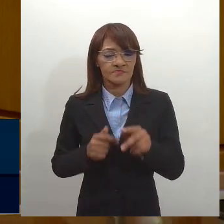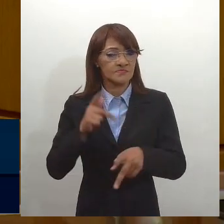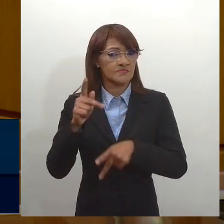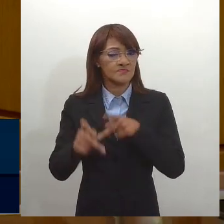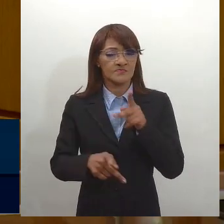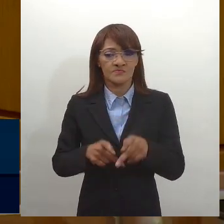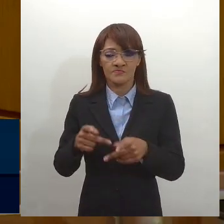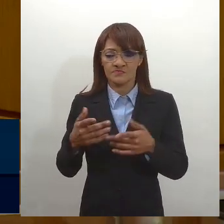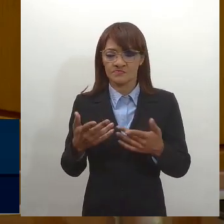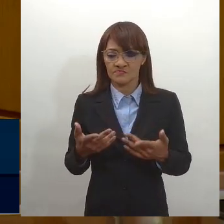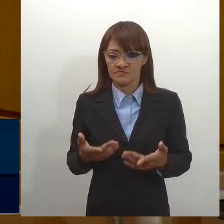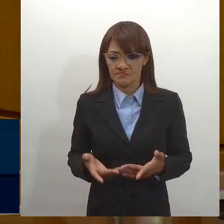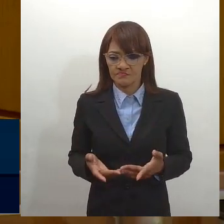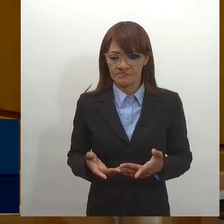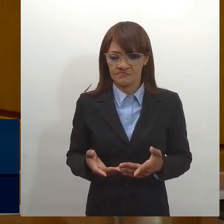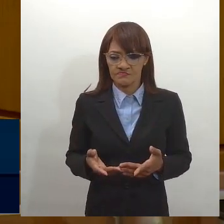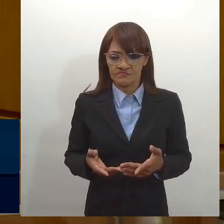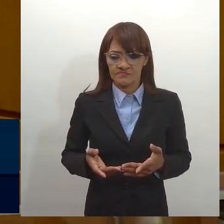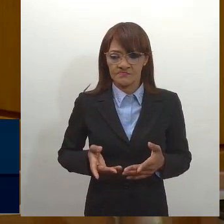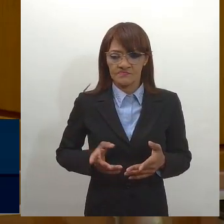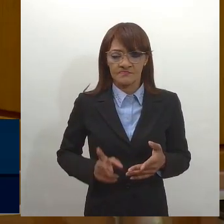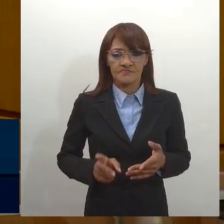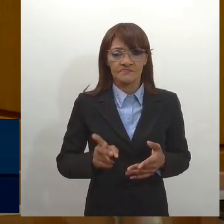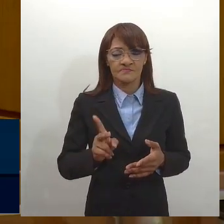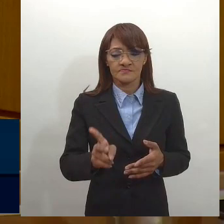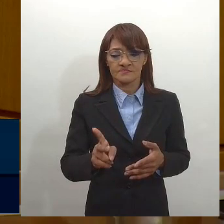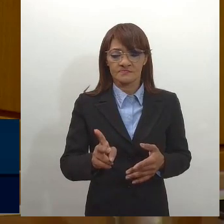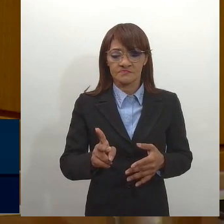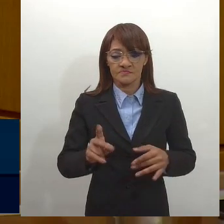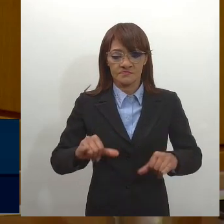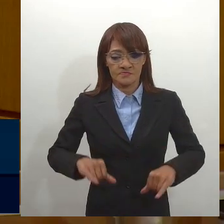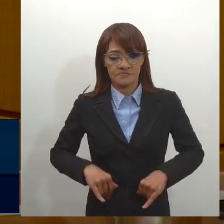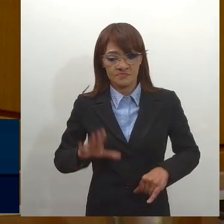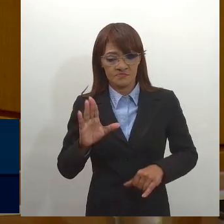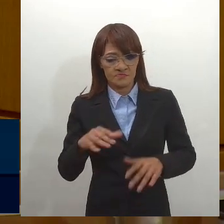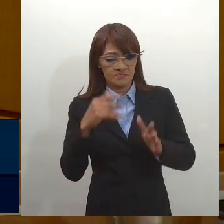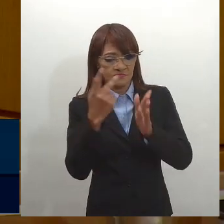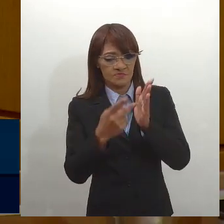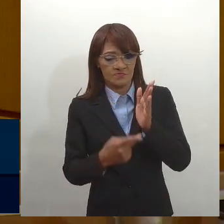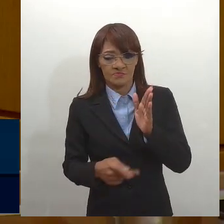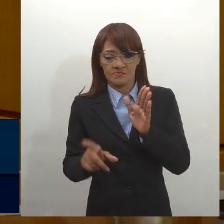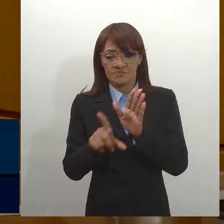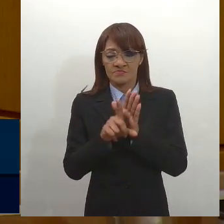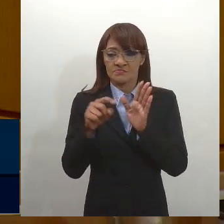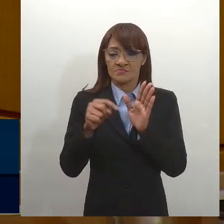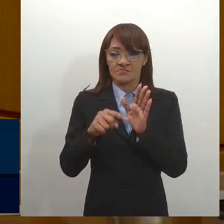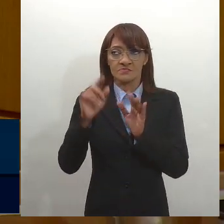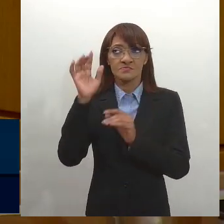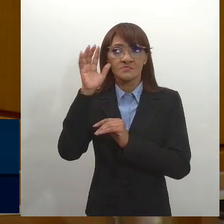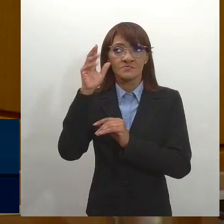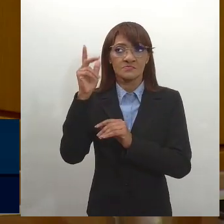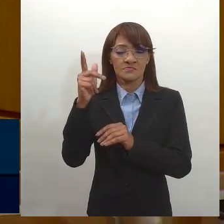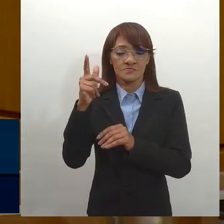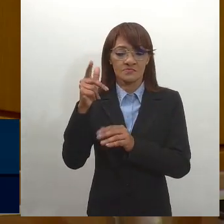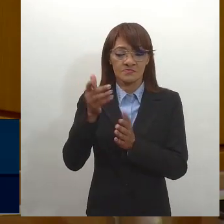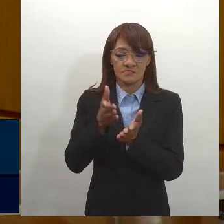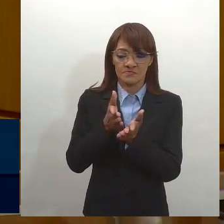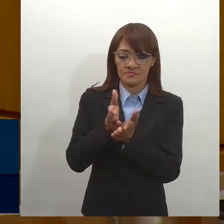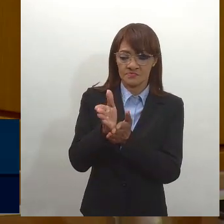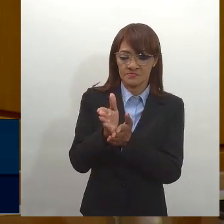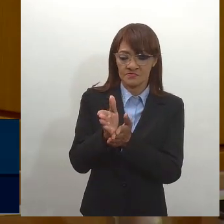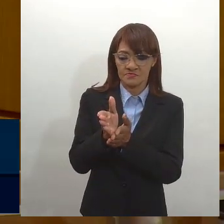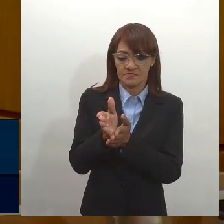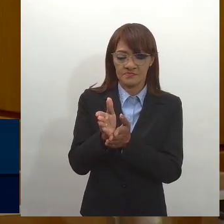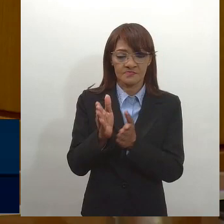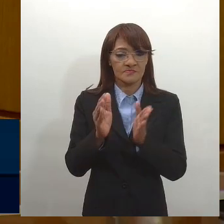são afetados por esse projeto de lei, caso seja aprovado no Senado. A bancada